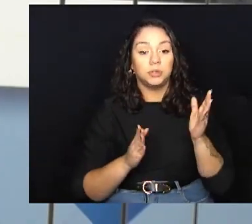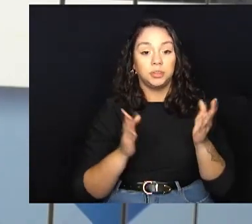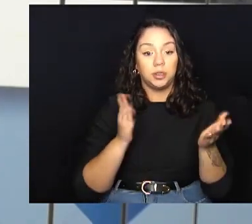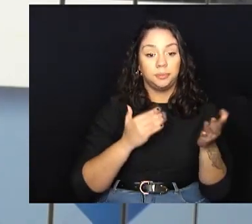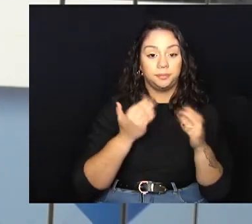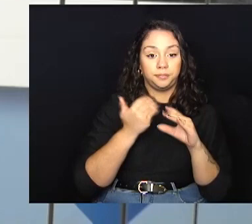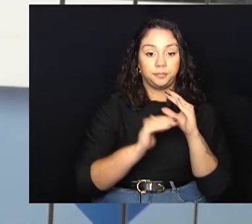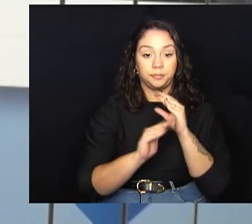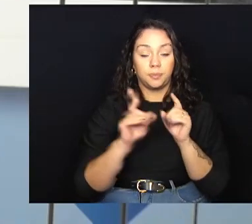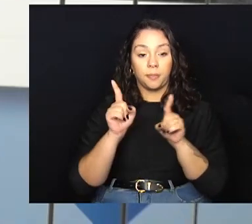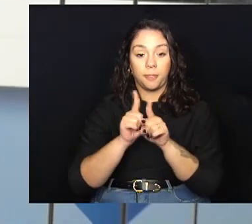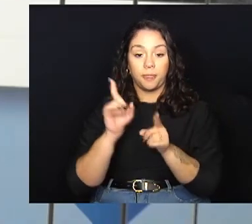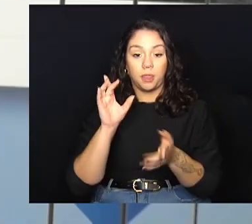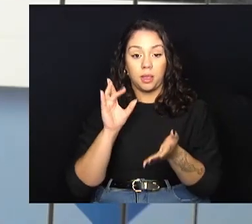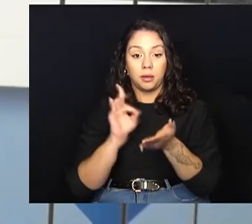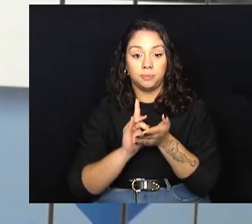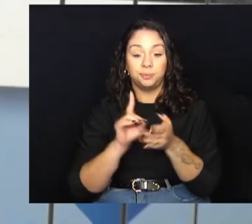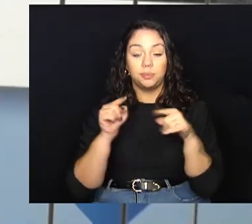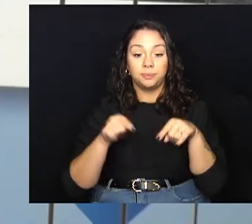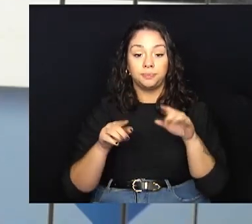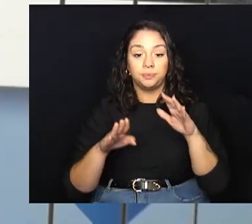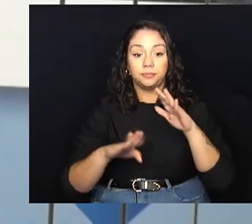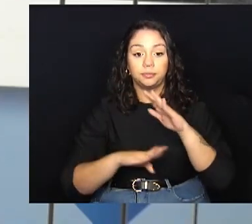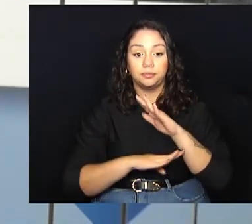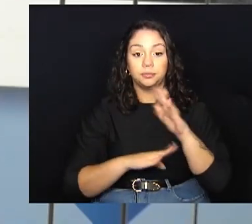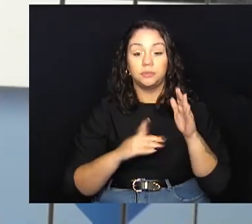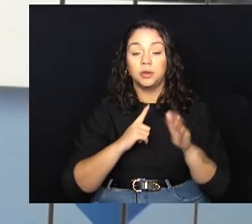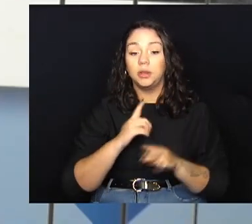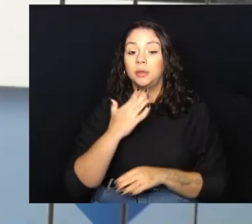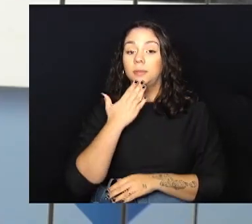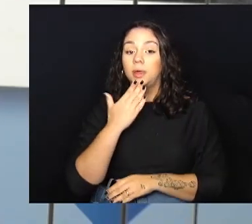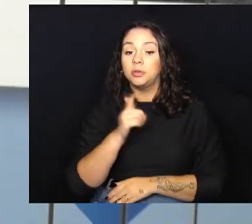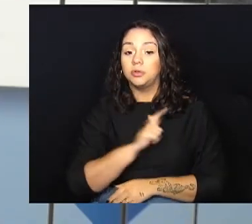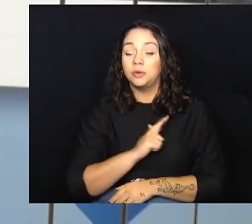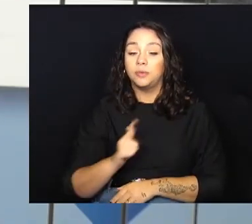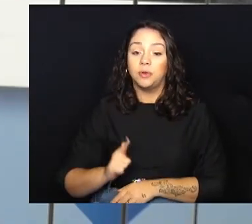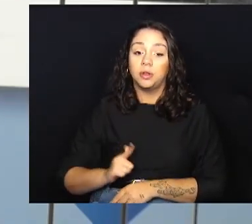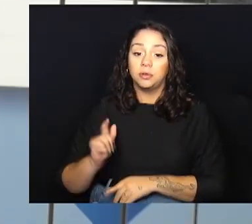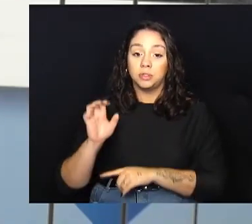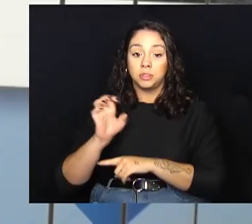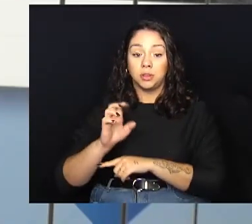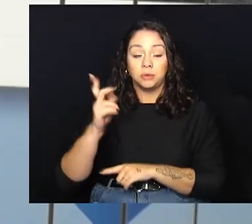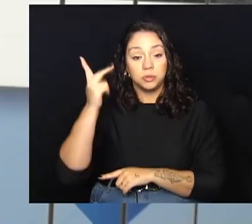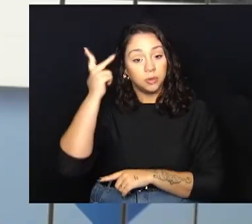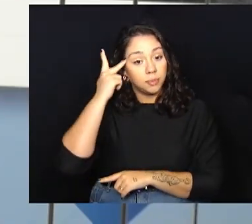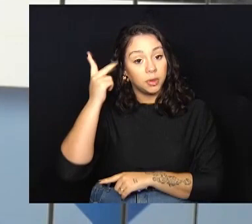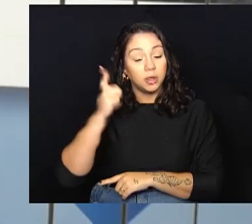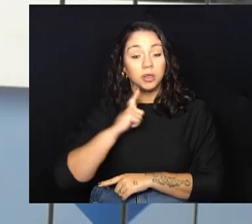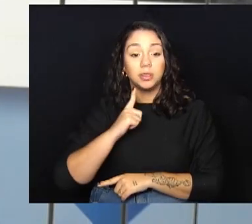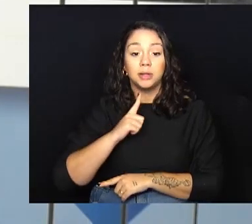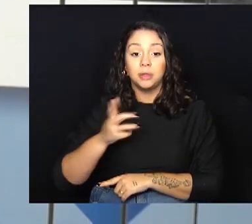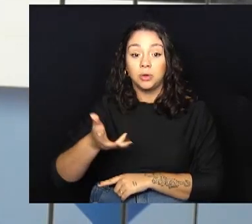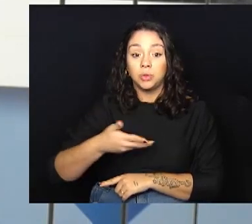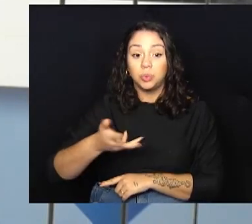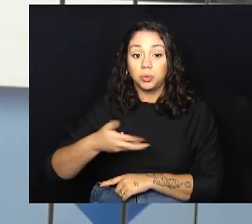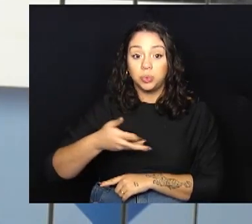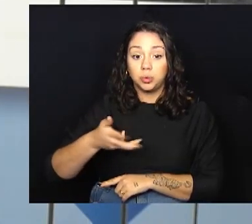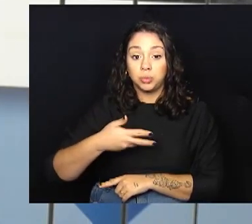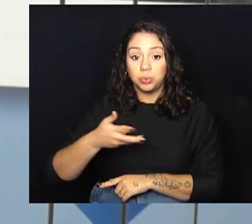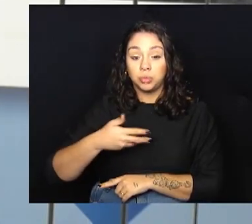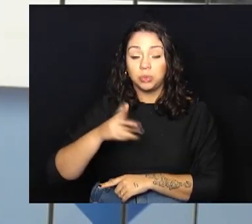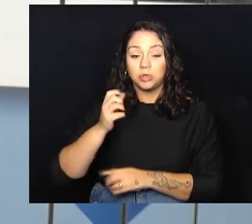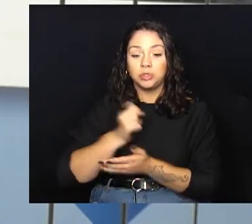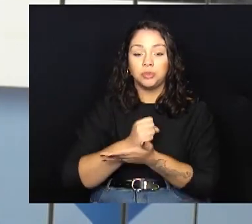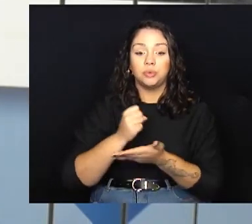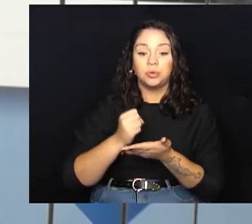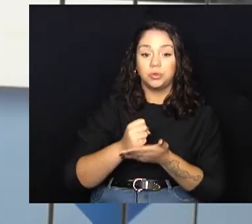de autoria do vereador Cecílio Santos apela o governador do Estado de São Paulo para que dê celeridade na contratação